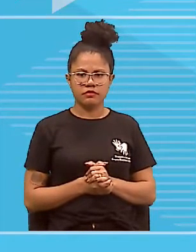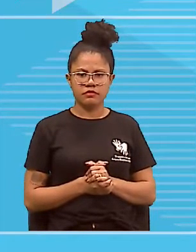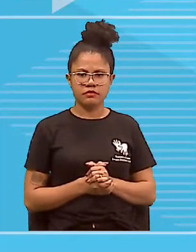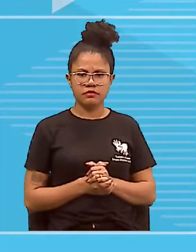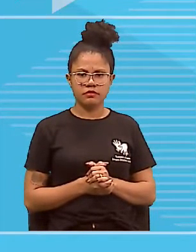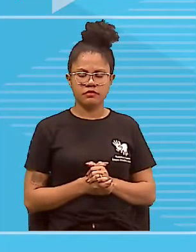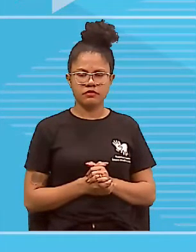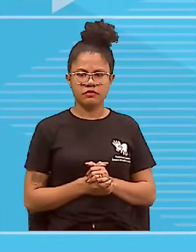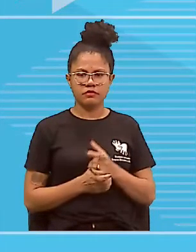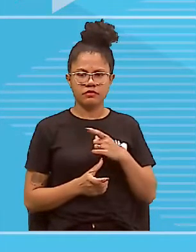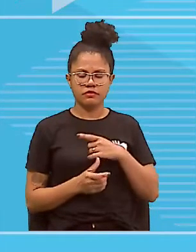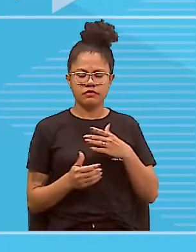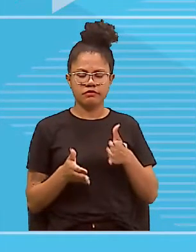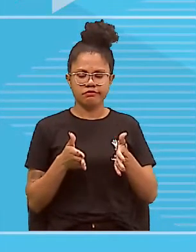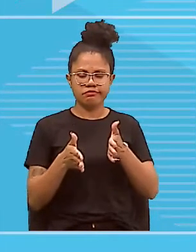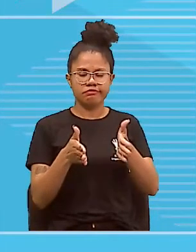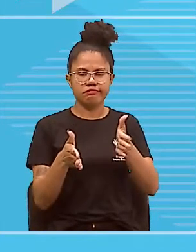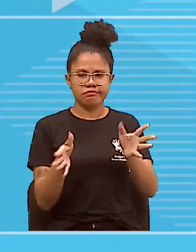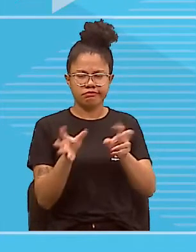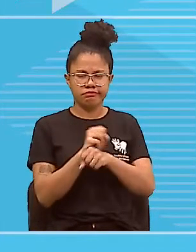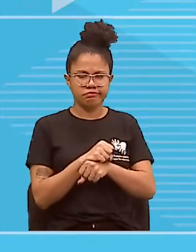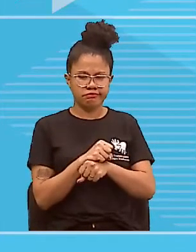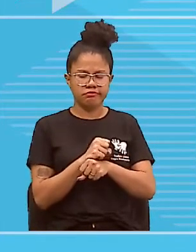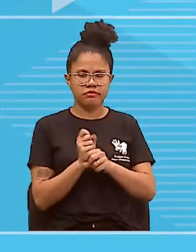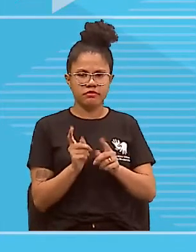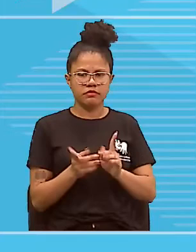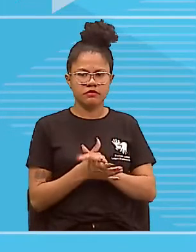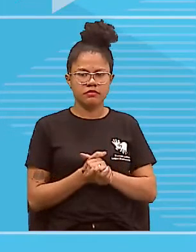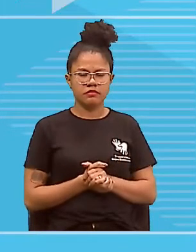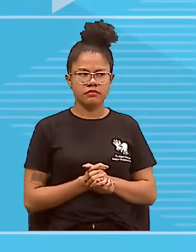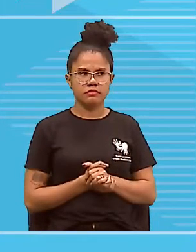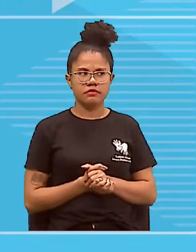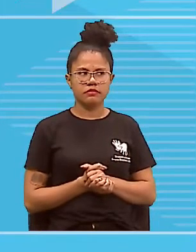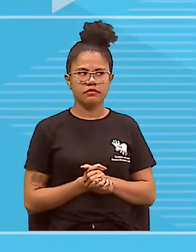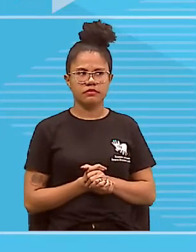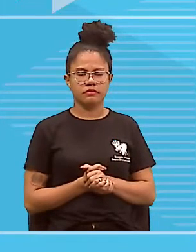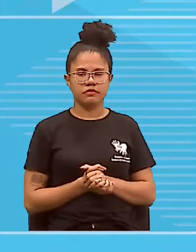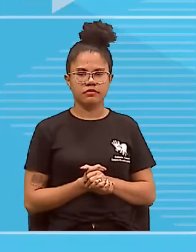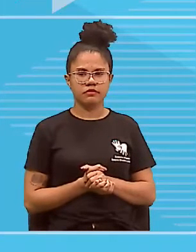são momentos de escuridão eu não crio luz naquele ponto